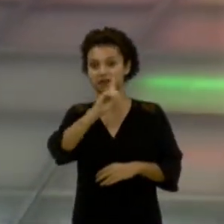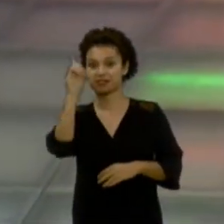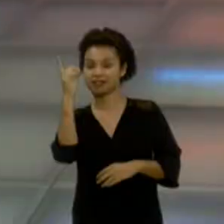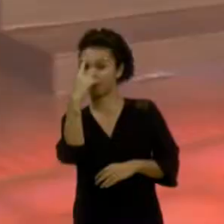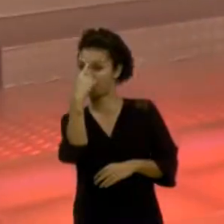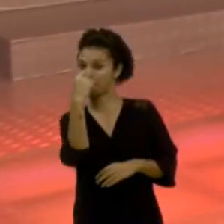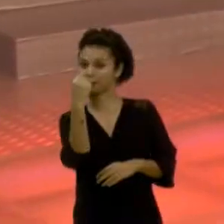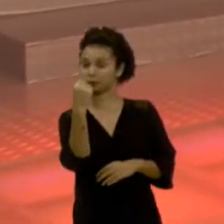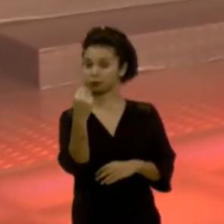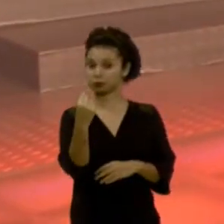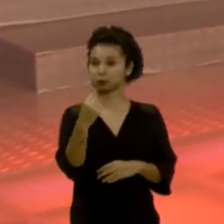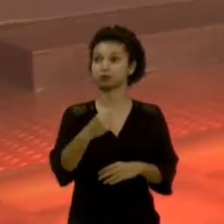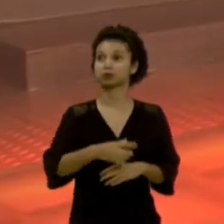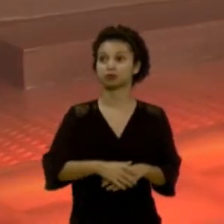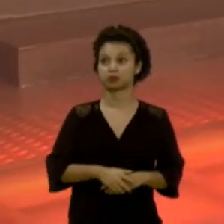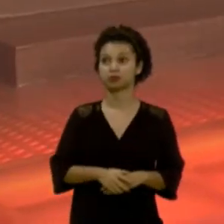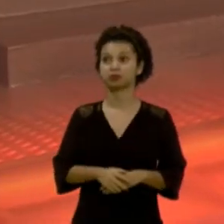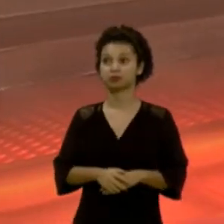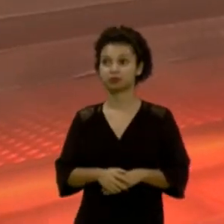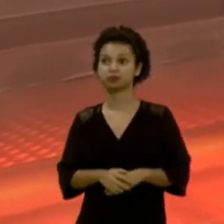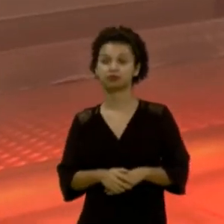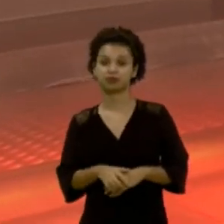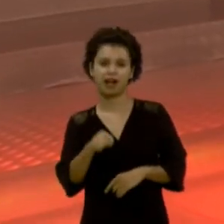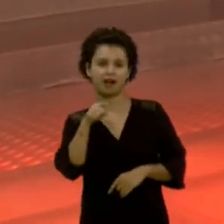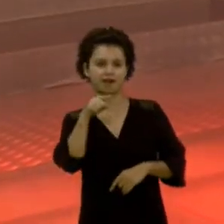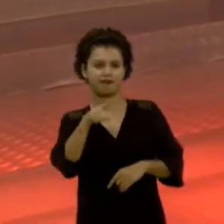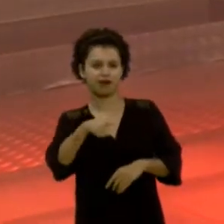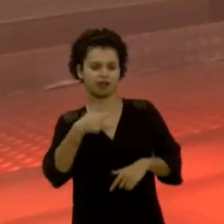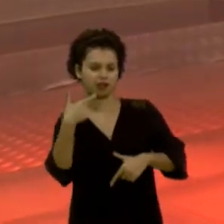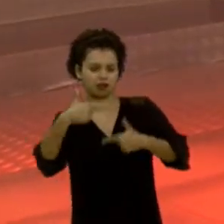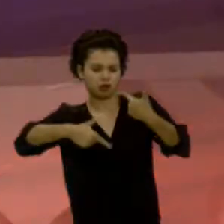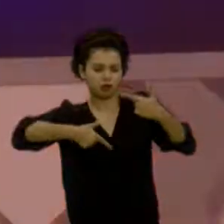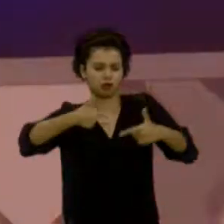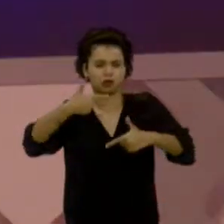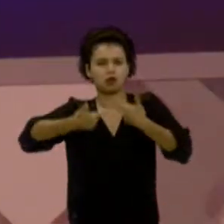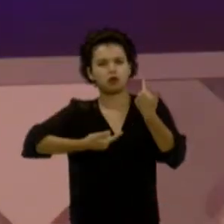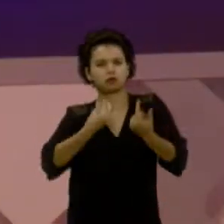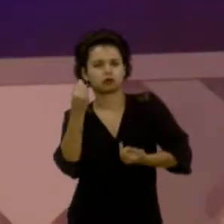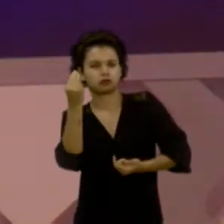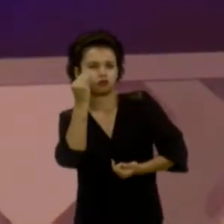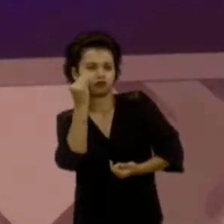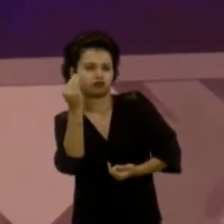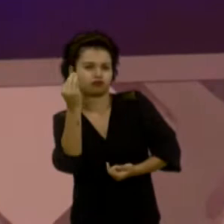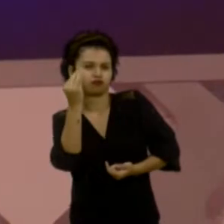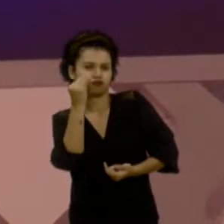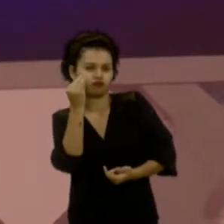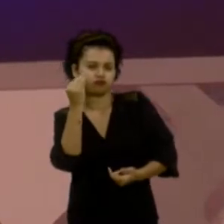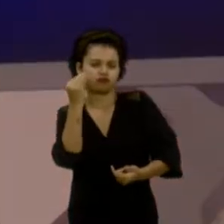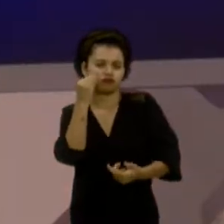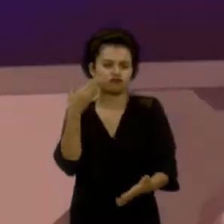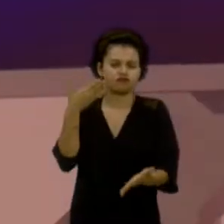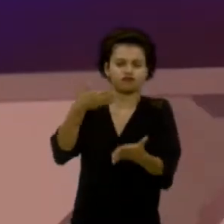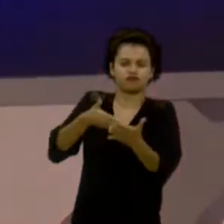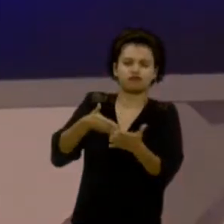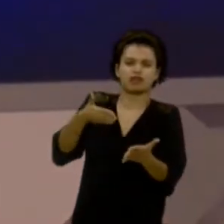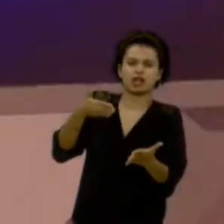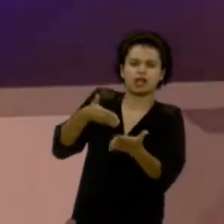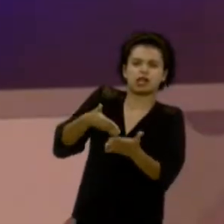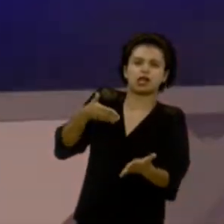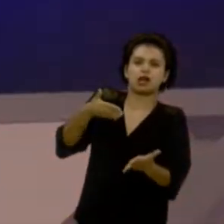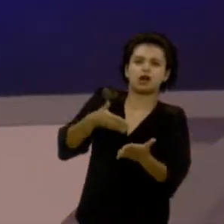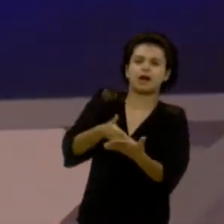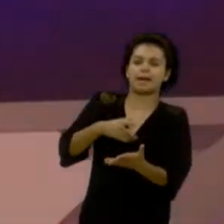Halloween. Esse que tente, se arrebente pra me